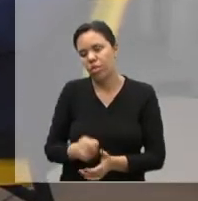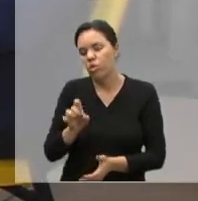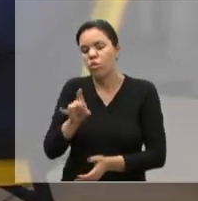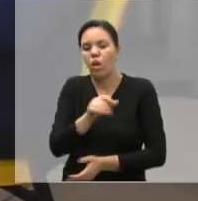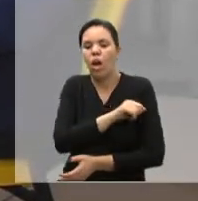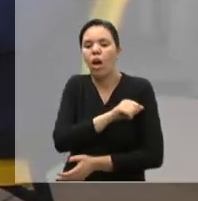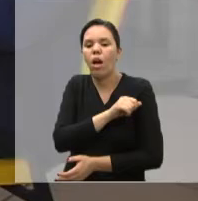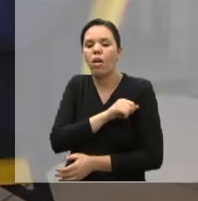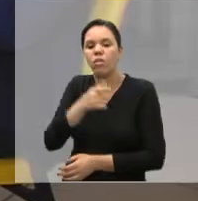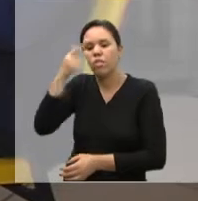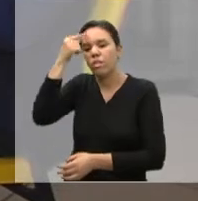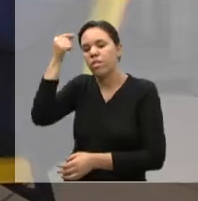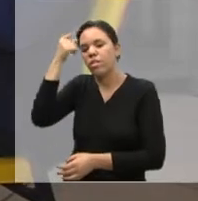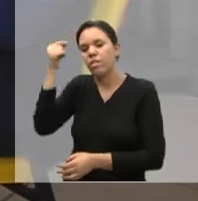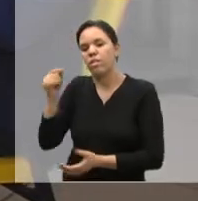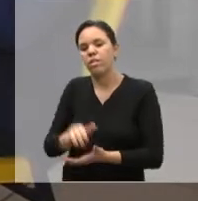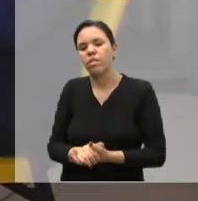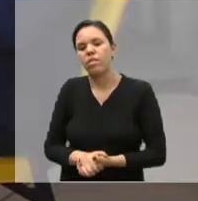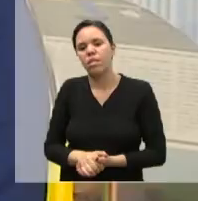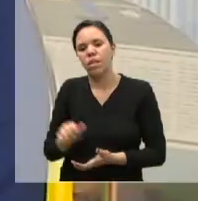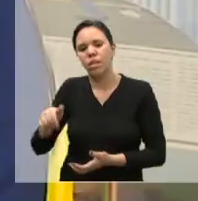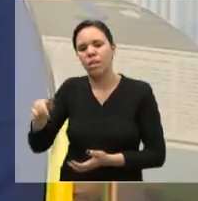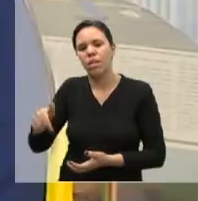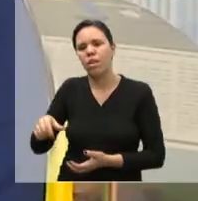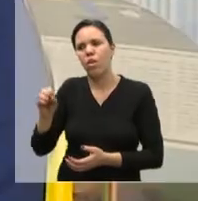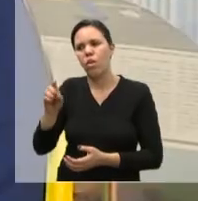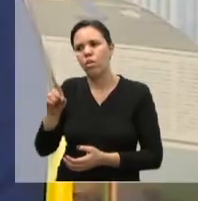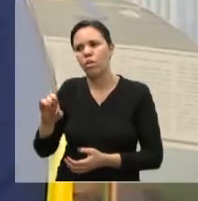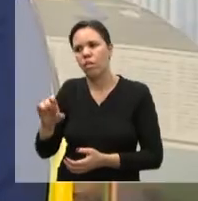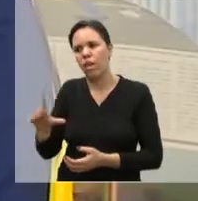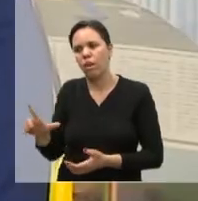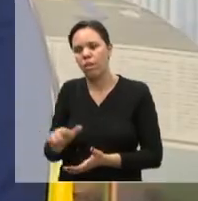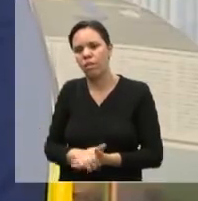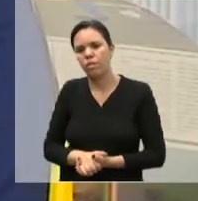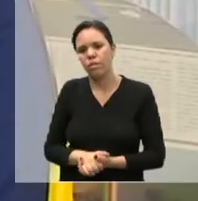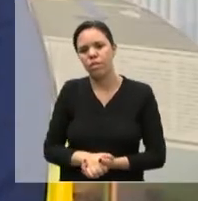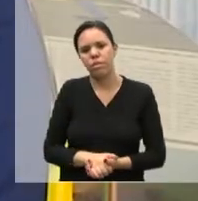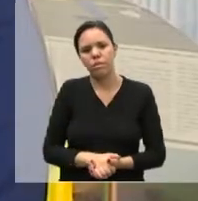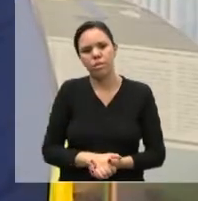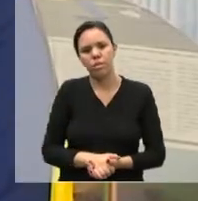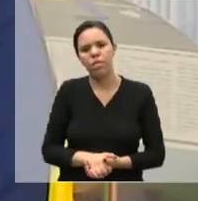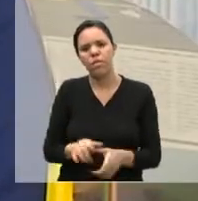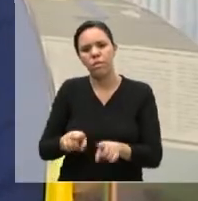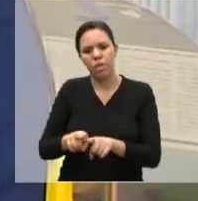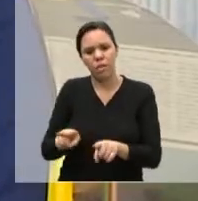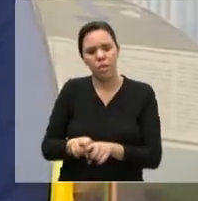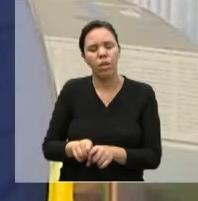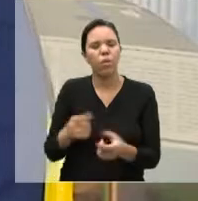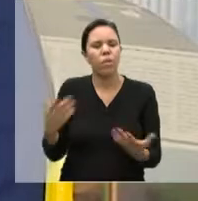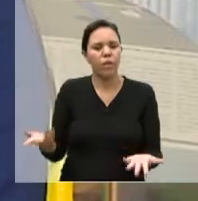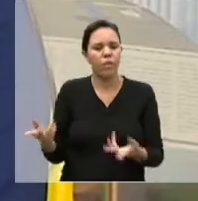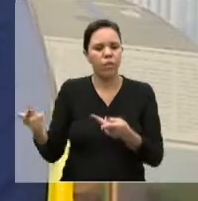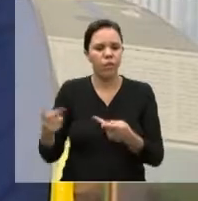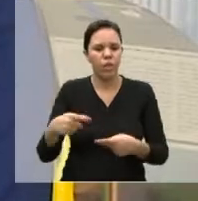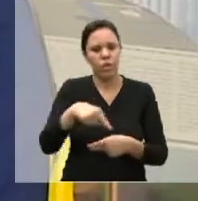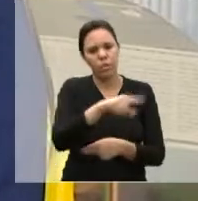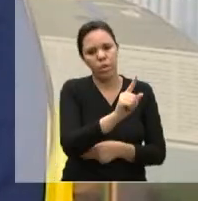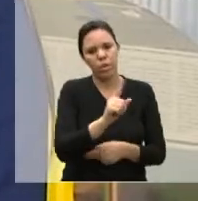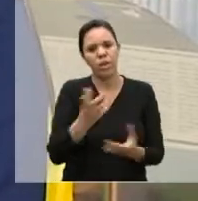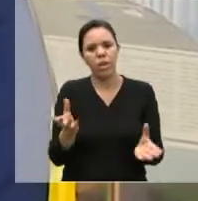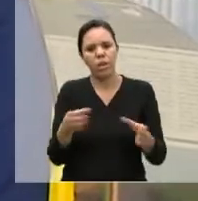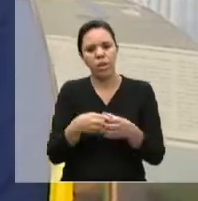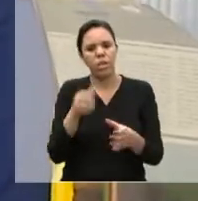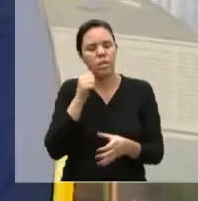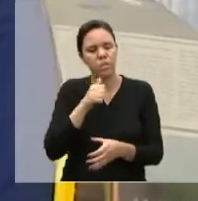OSIEL, quando elas foram selecionadas para o Meninas Supercientistas, eu as convidei para a gente ver a programação, né, no site